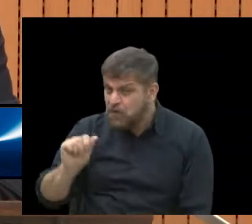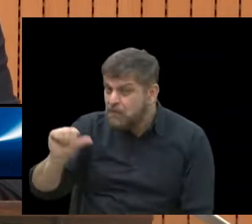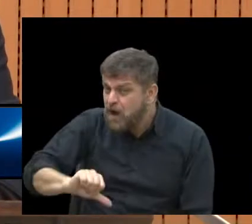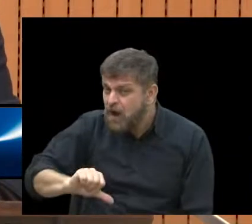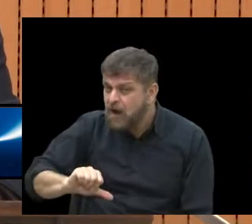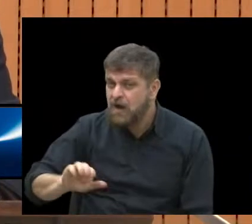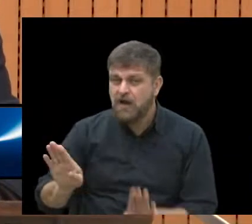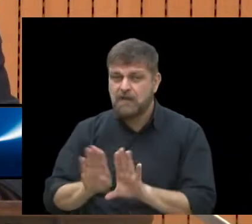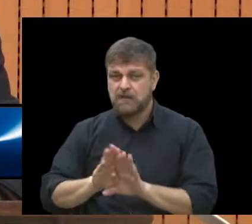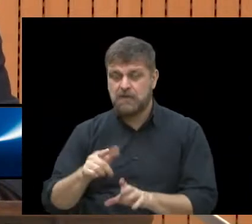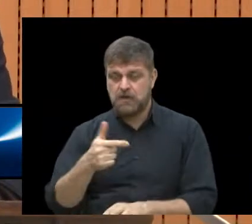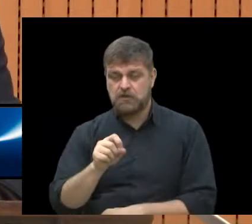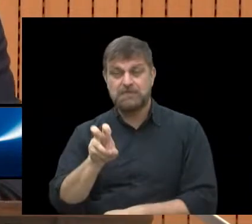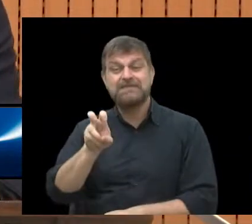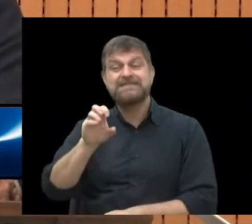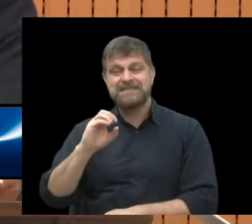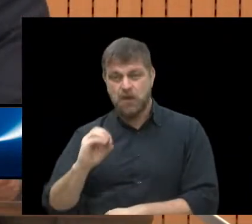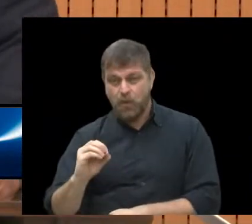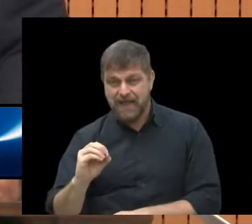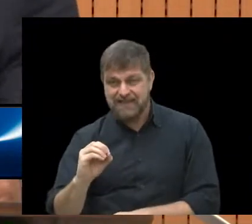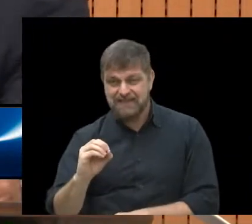Em 2050,